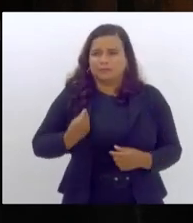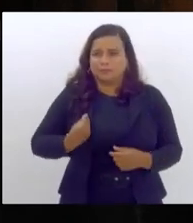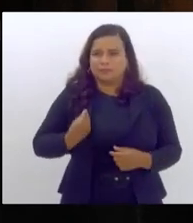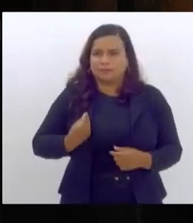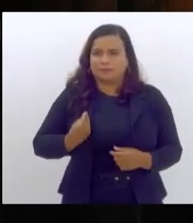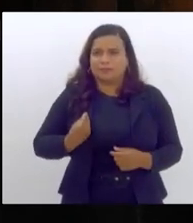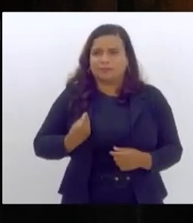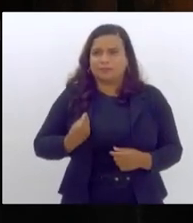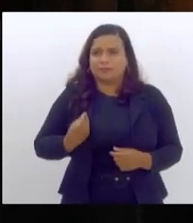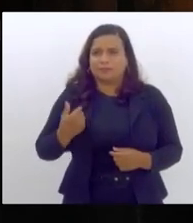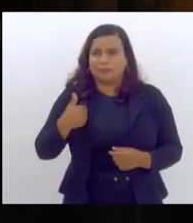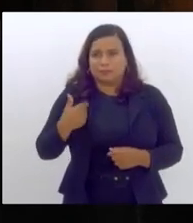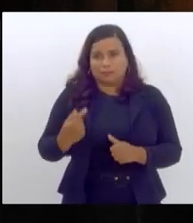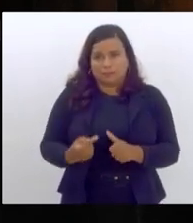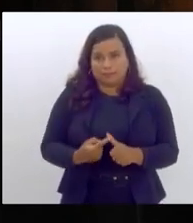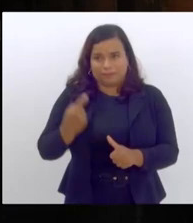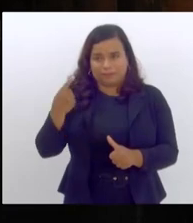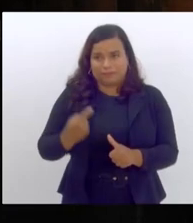Eu estou aqui primeiro